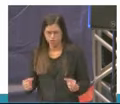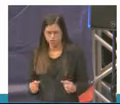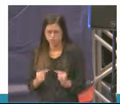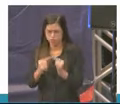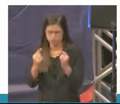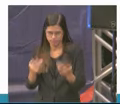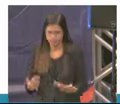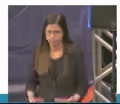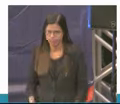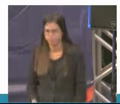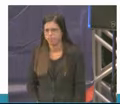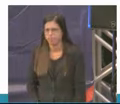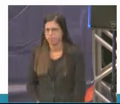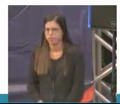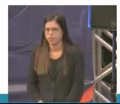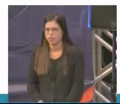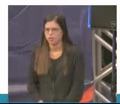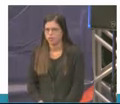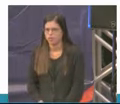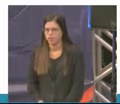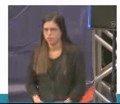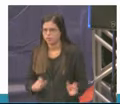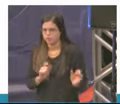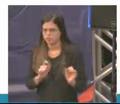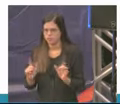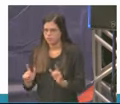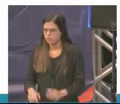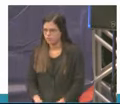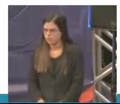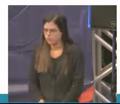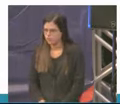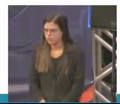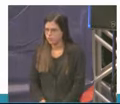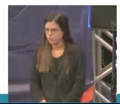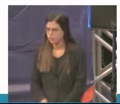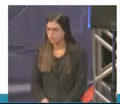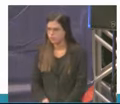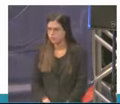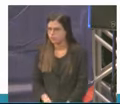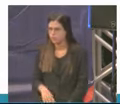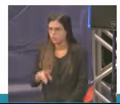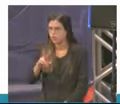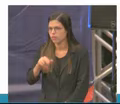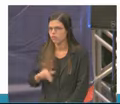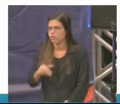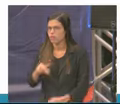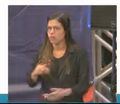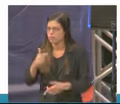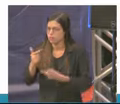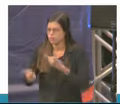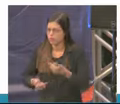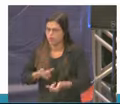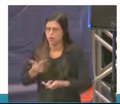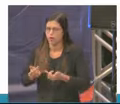100%, mas ela é alta. Mais um toque, por favor. Isso vai gerar muito mais emprego do que vai destruir. A gente já comentou isso